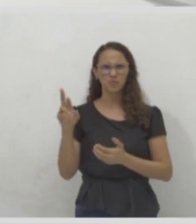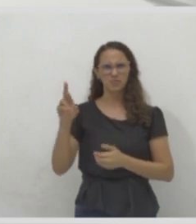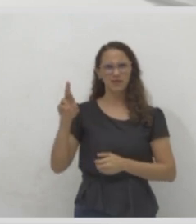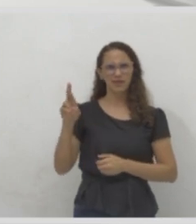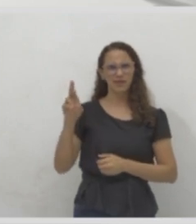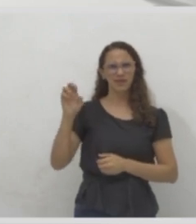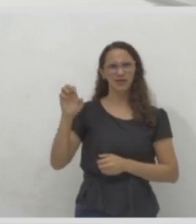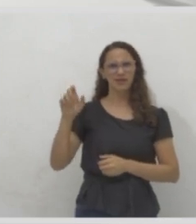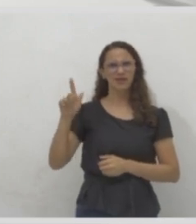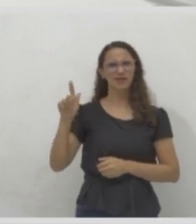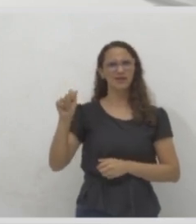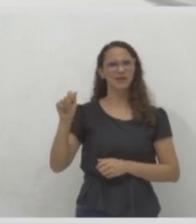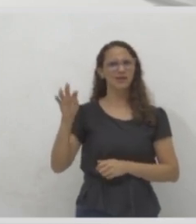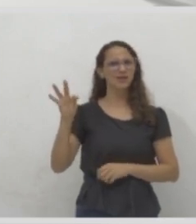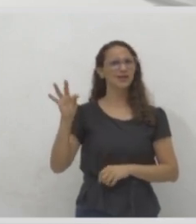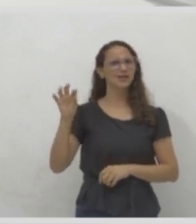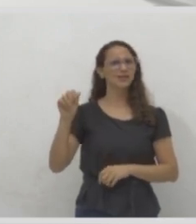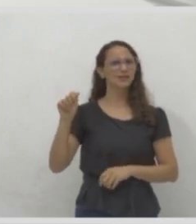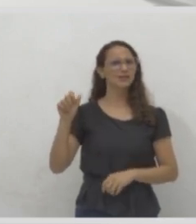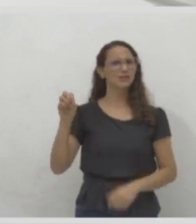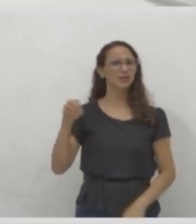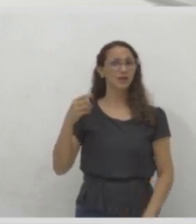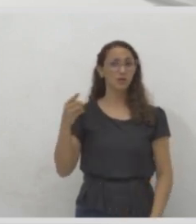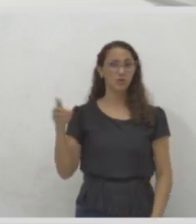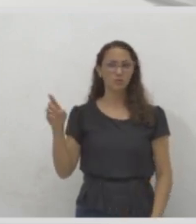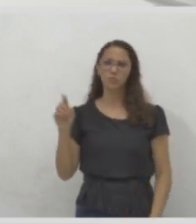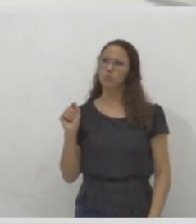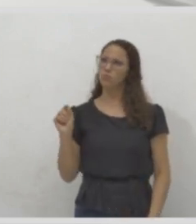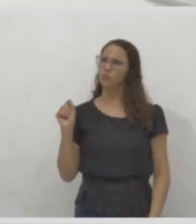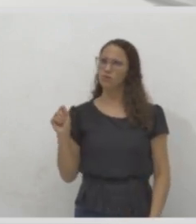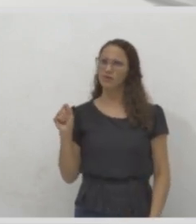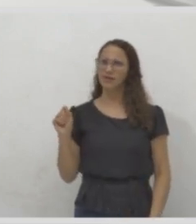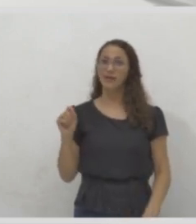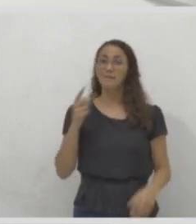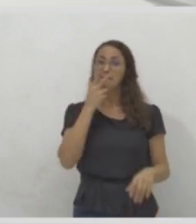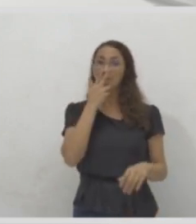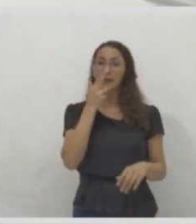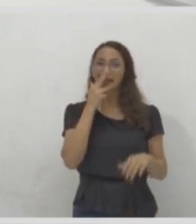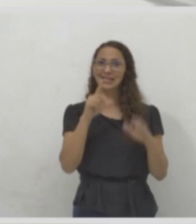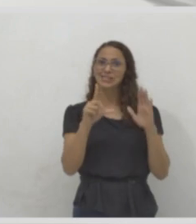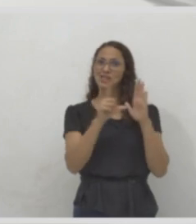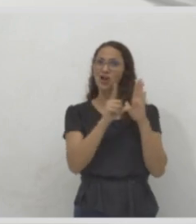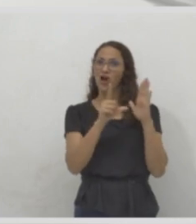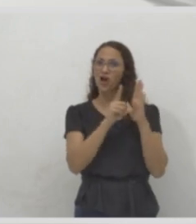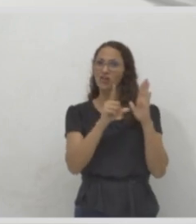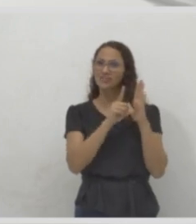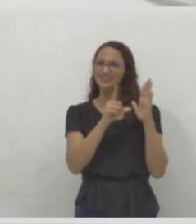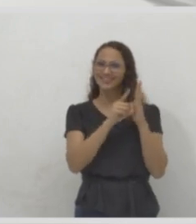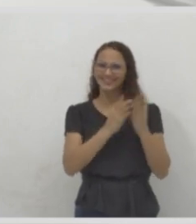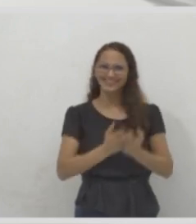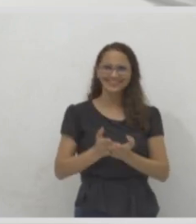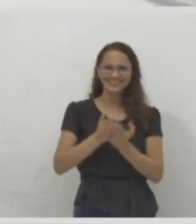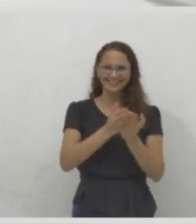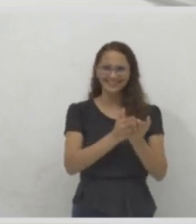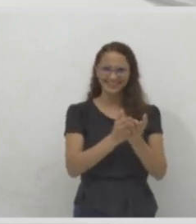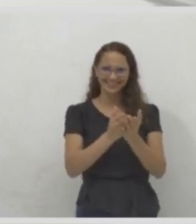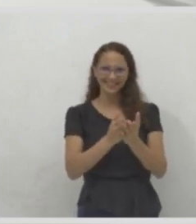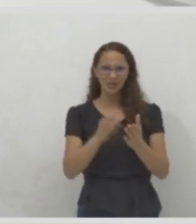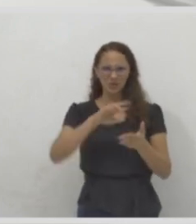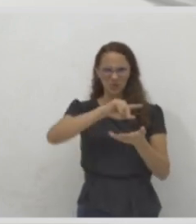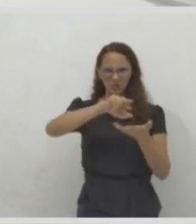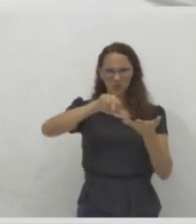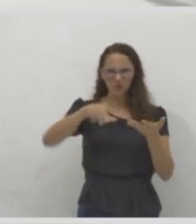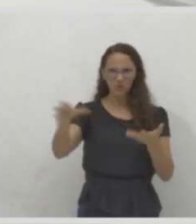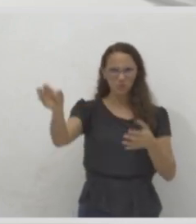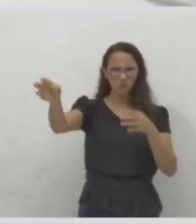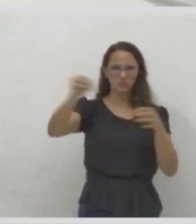o regatão? O regatão era um barco, uma espécie de barco-loja, onde alguém colocava as mercadorias